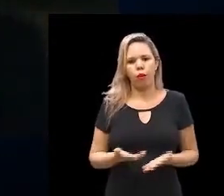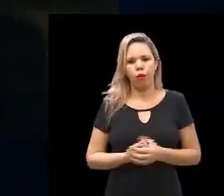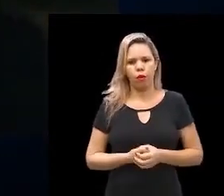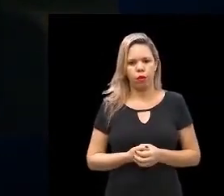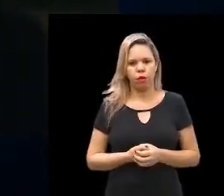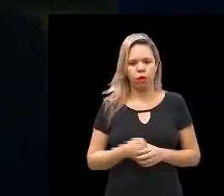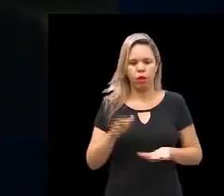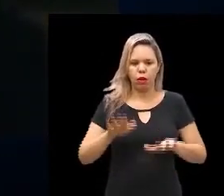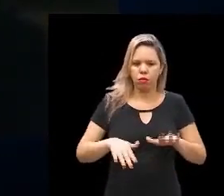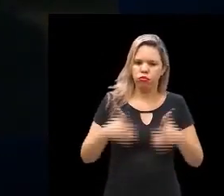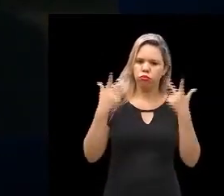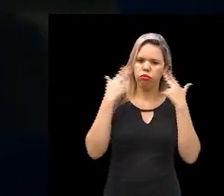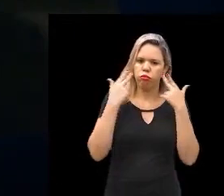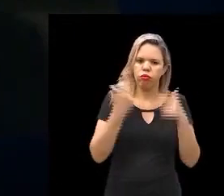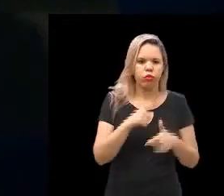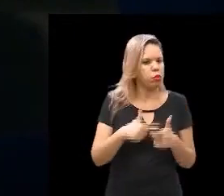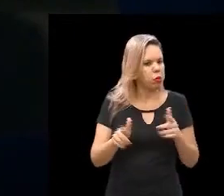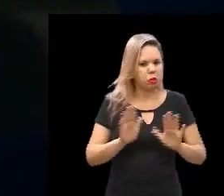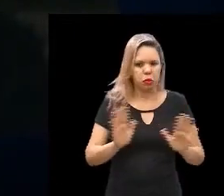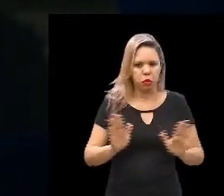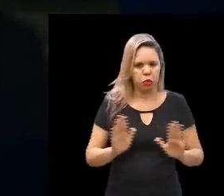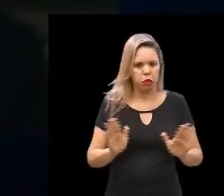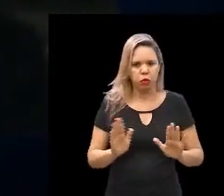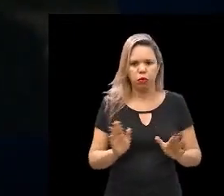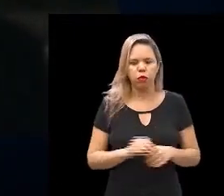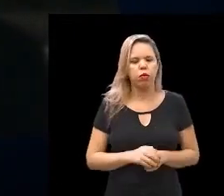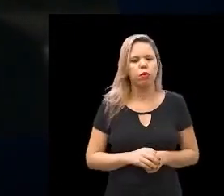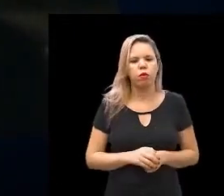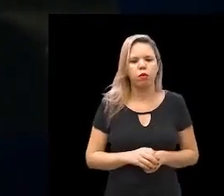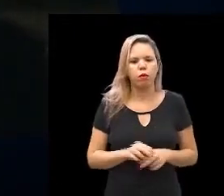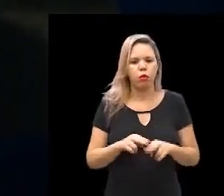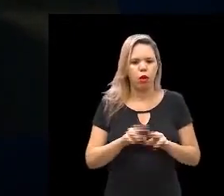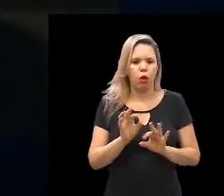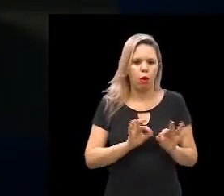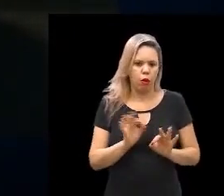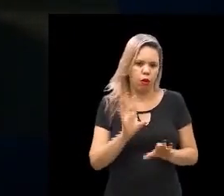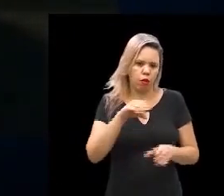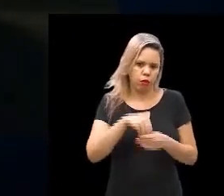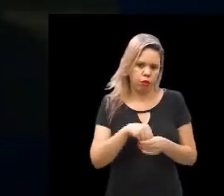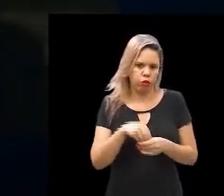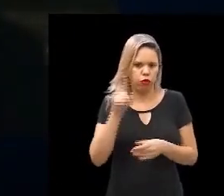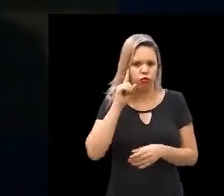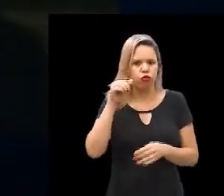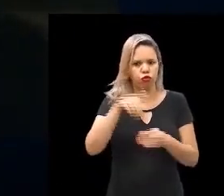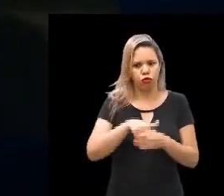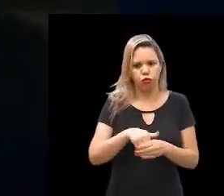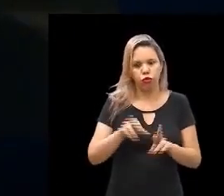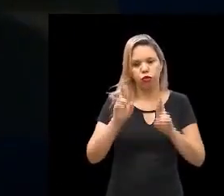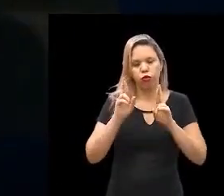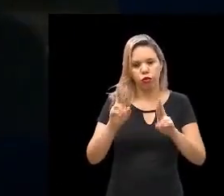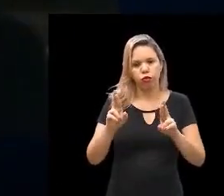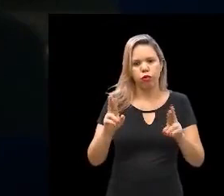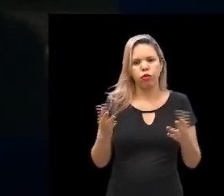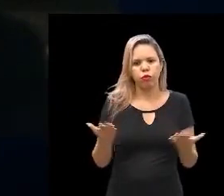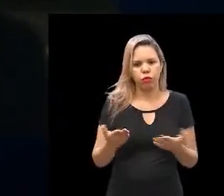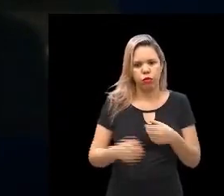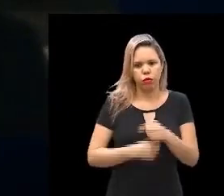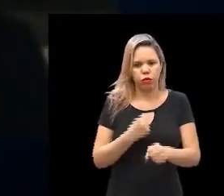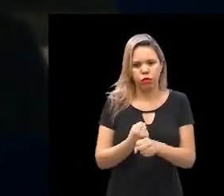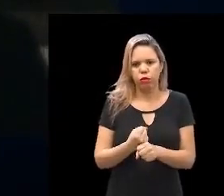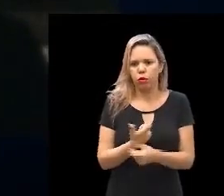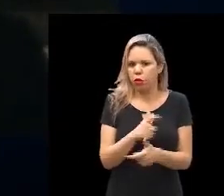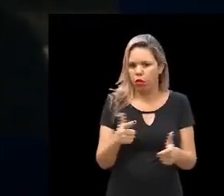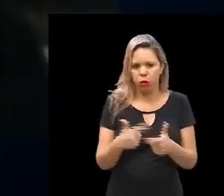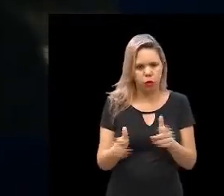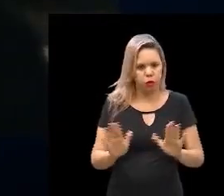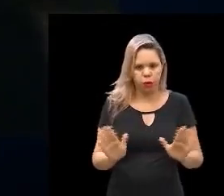mas normalmente nós não temos nenhum tipo de problema com relação à organização em si, nem no dia da eleição, e esperamos que agora, neste ano, também